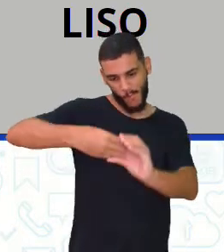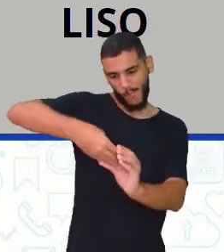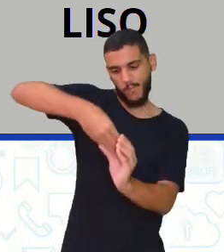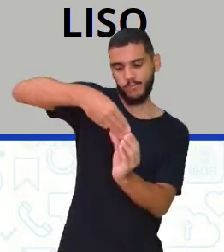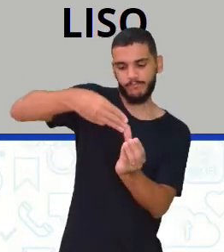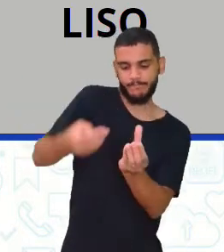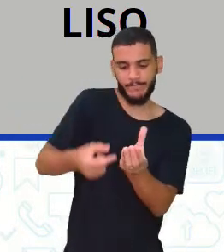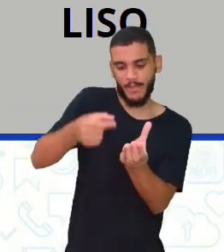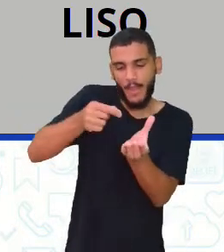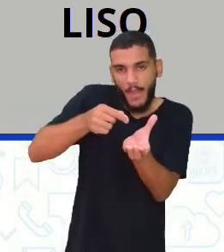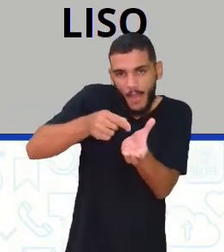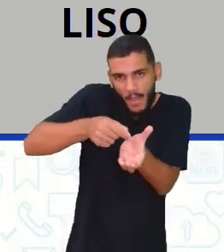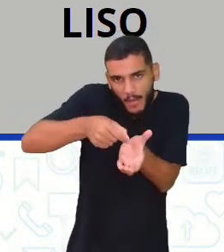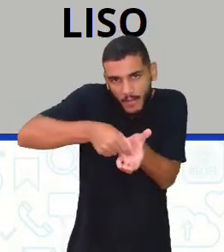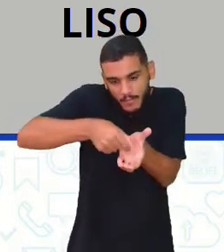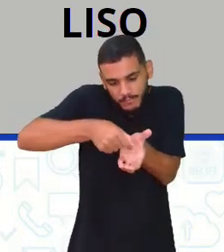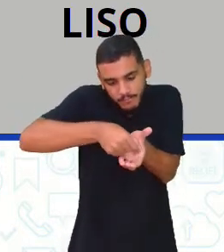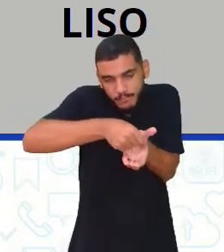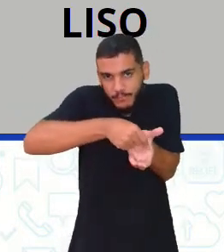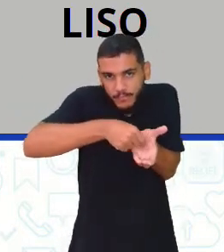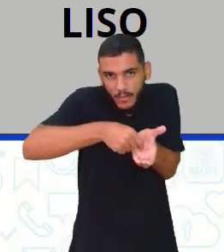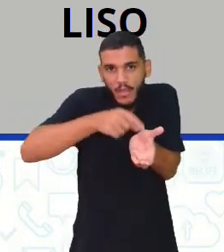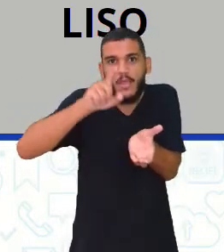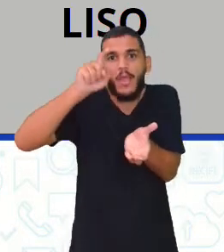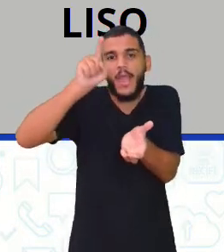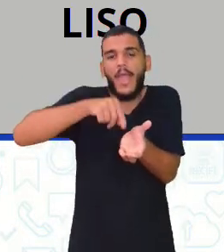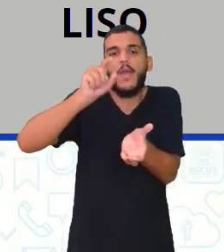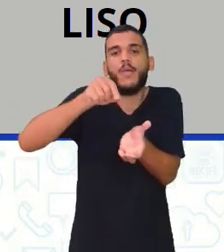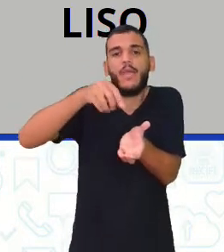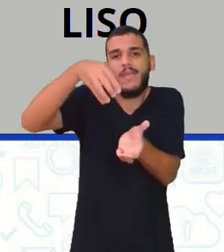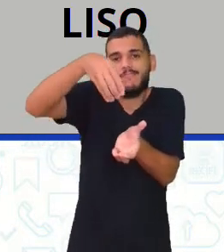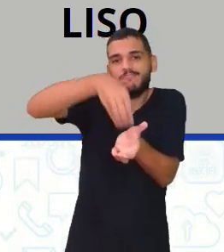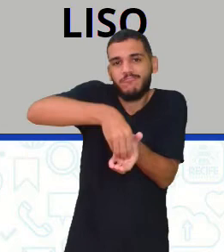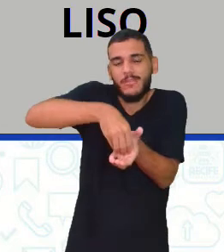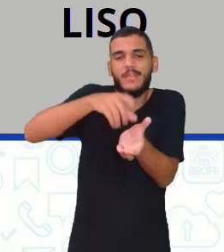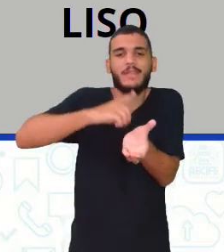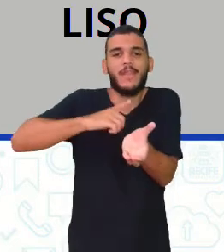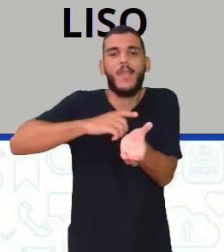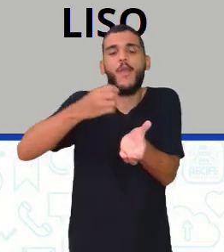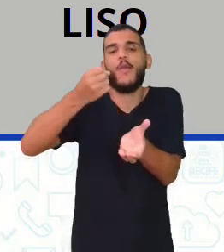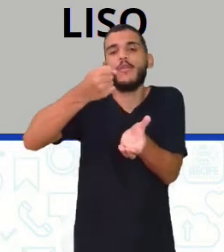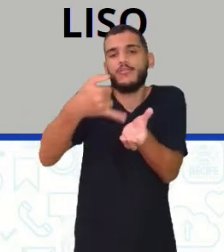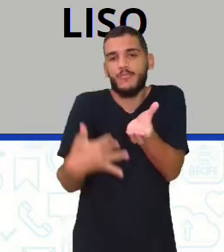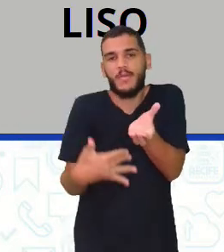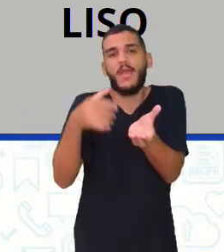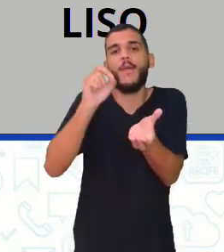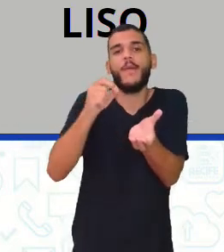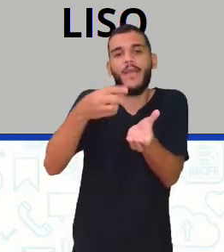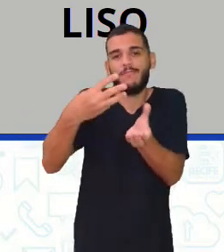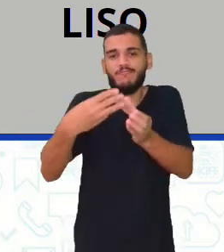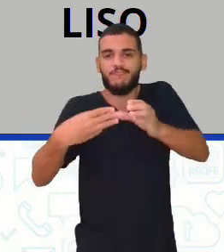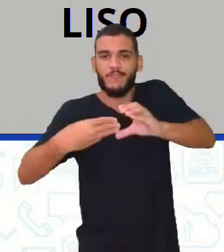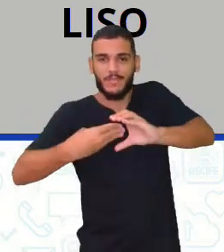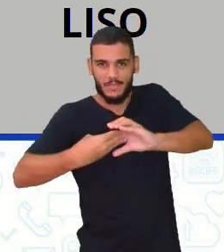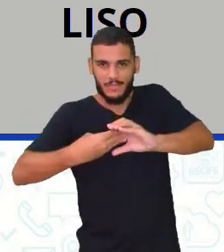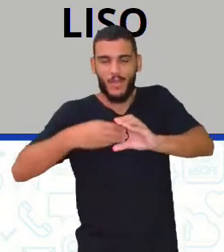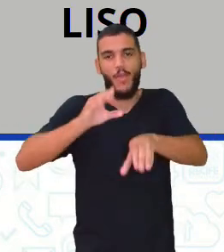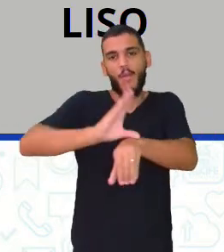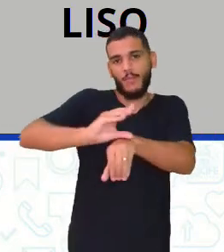a localização e a quantidade de núcleo, a gente também tem como classificar uma célula muscular. Então,